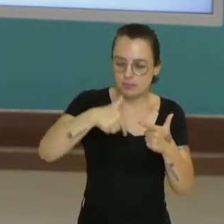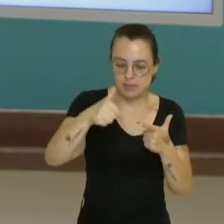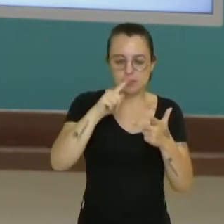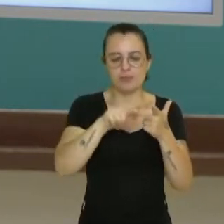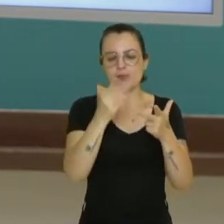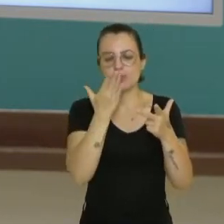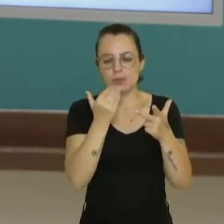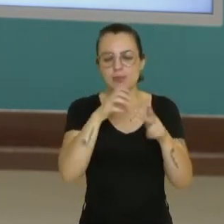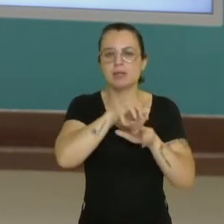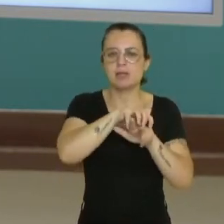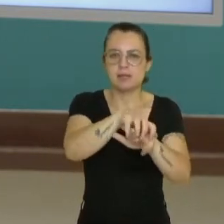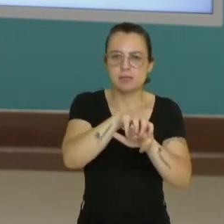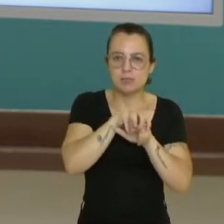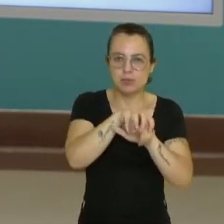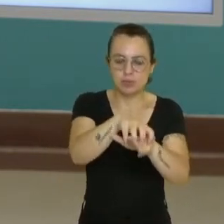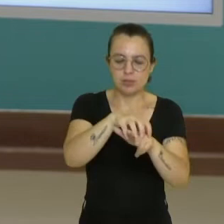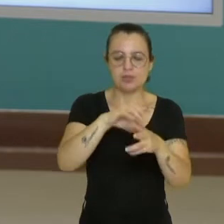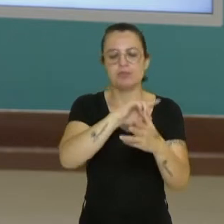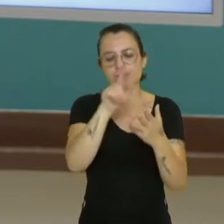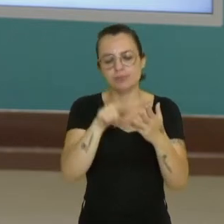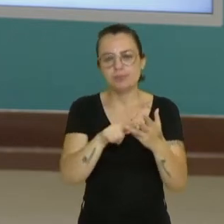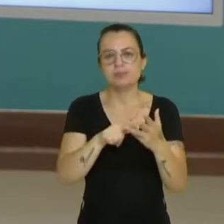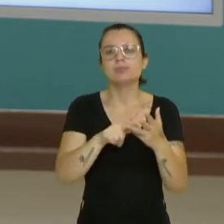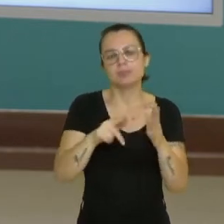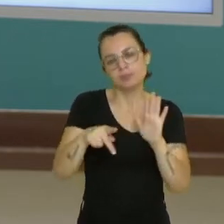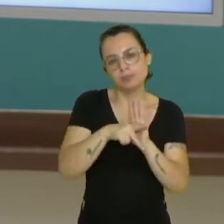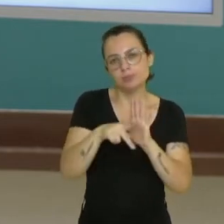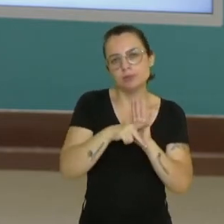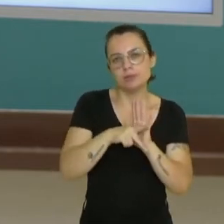alimentação, transporte, são alguns tipos de